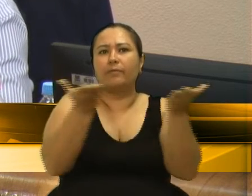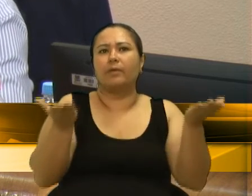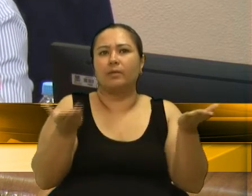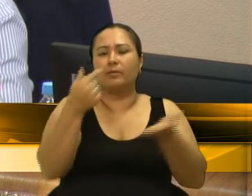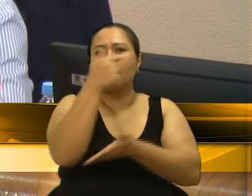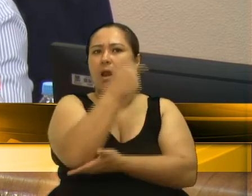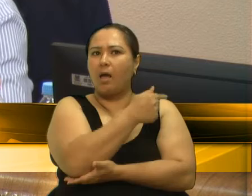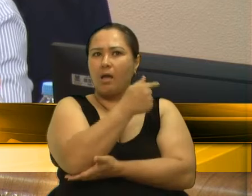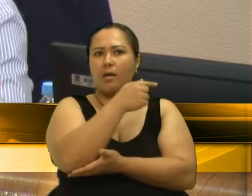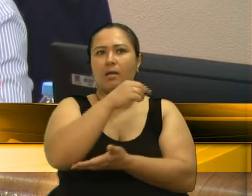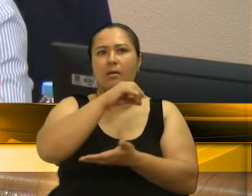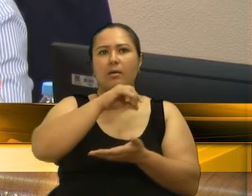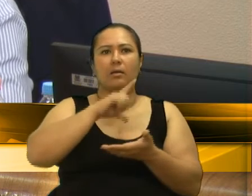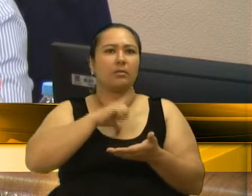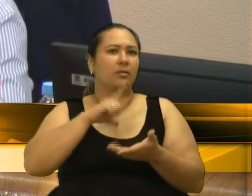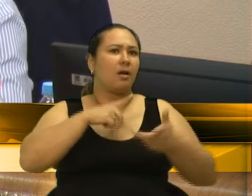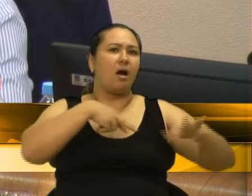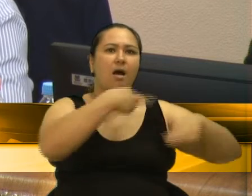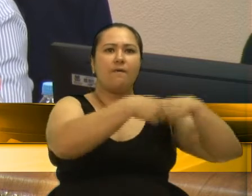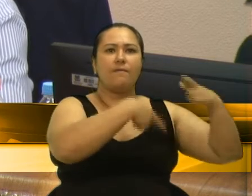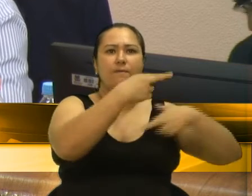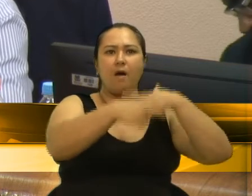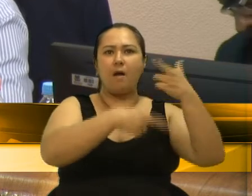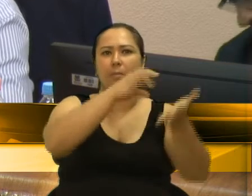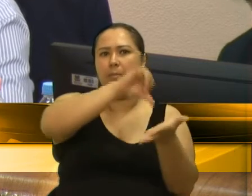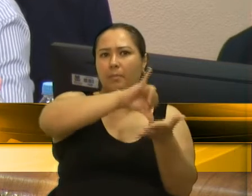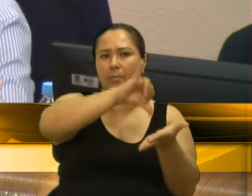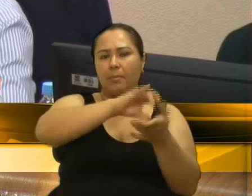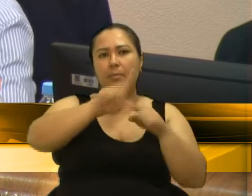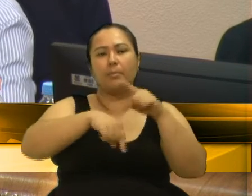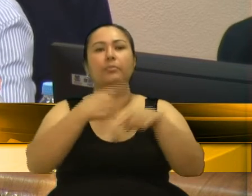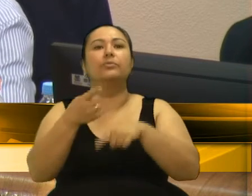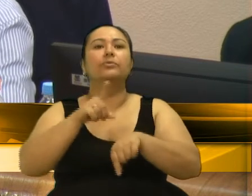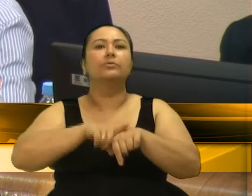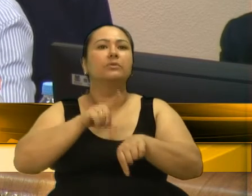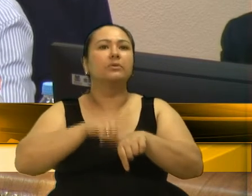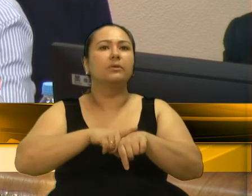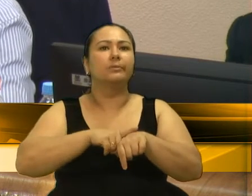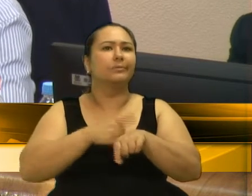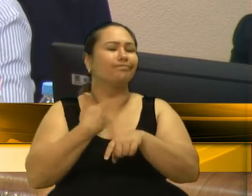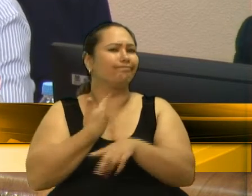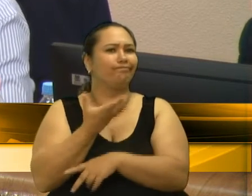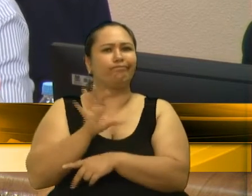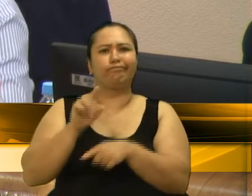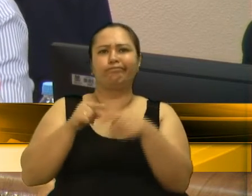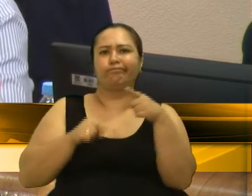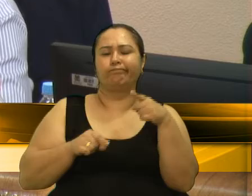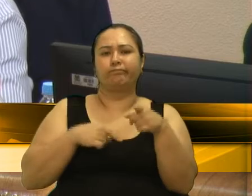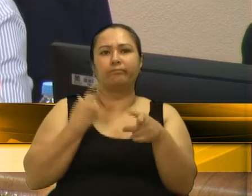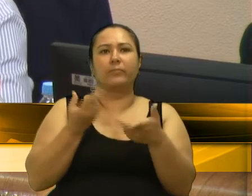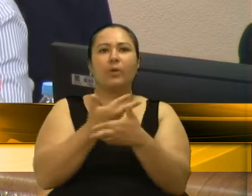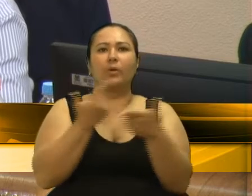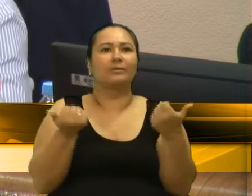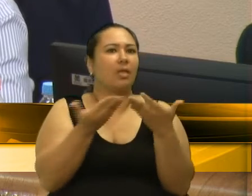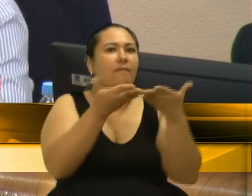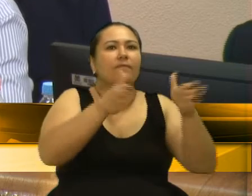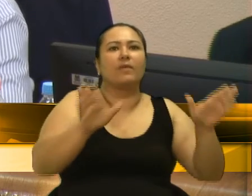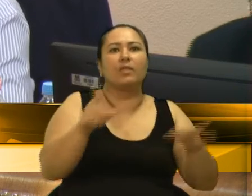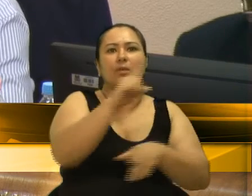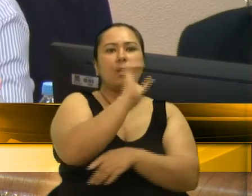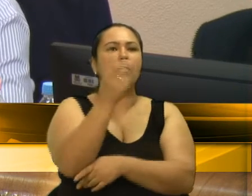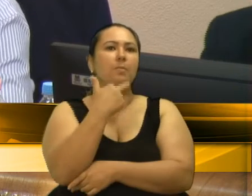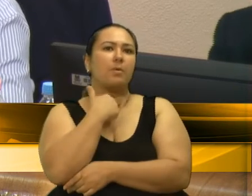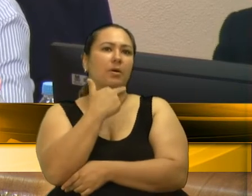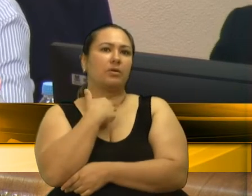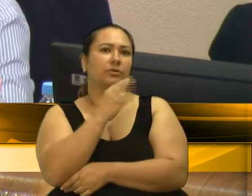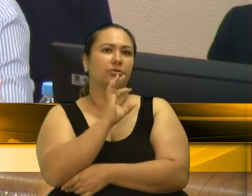que poderia haver uma reforma e, nesse meio tempo, não haver uma situação até contraditória, uma situação de que o evento não pudesse realizar, que